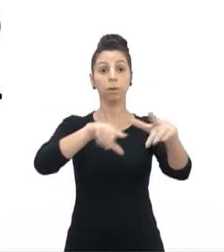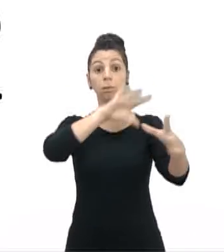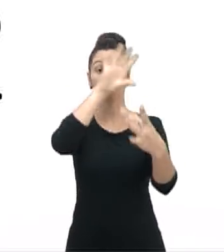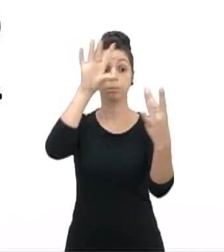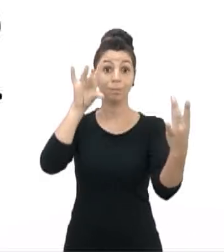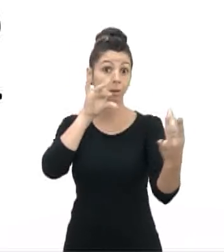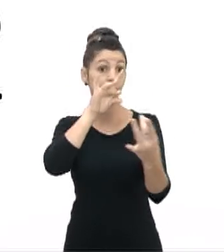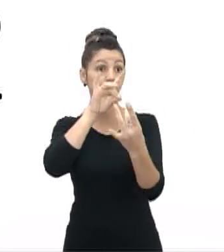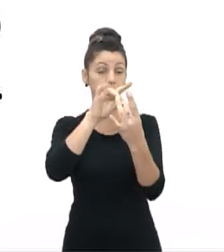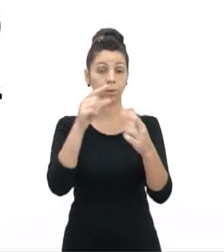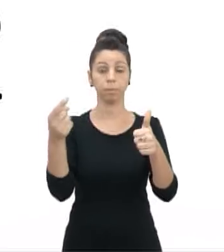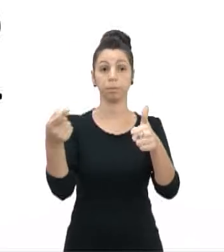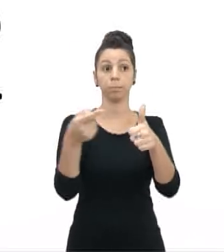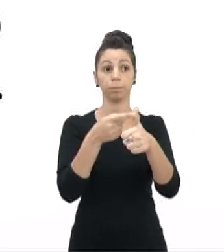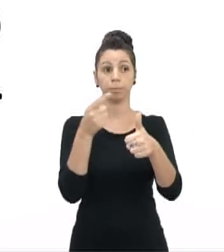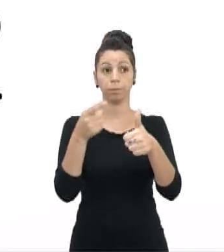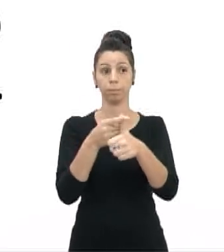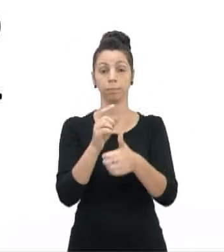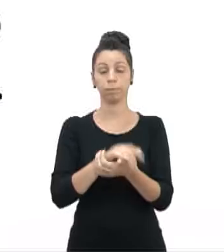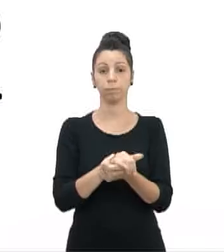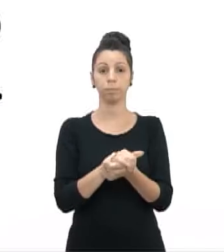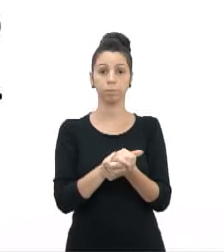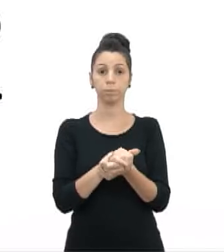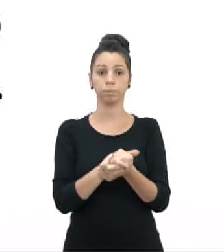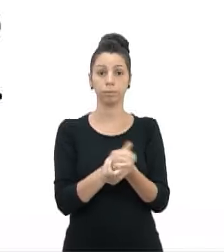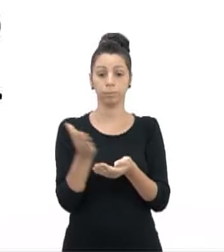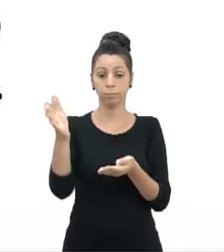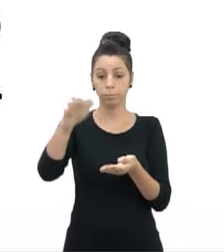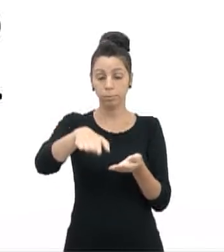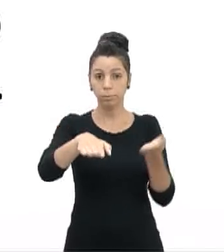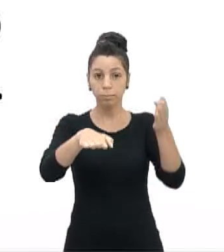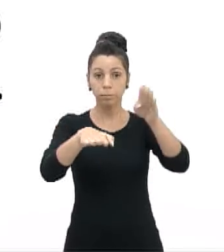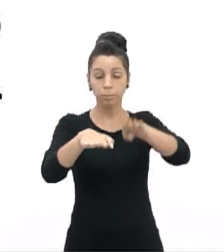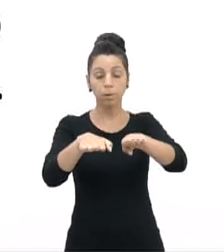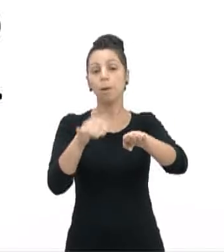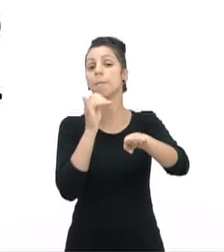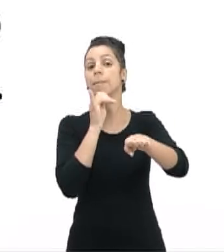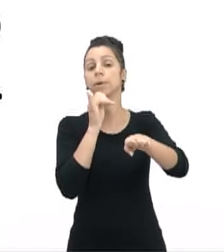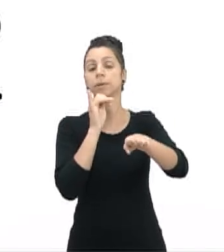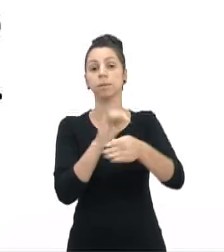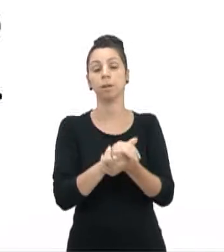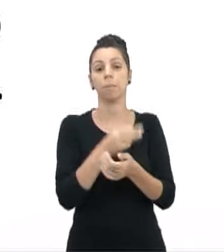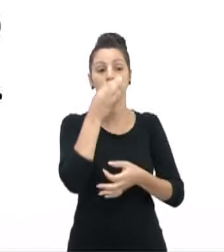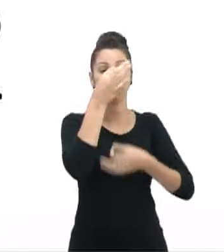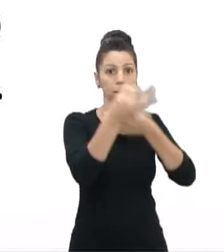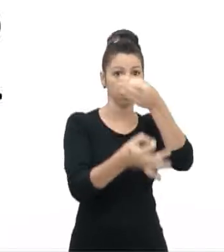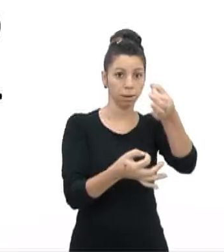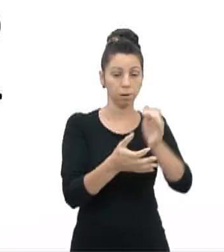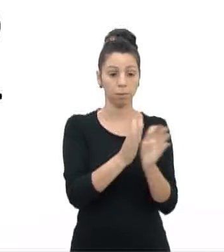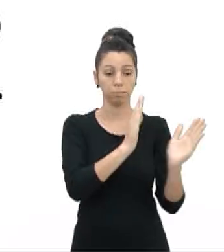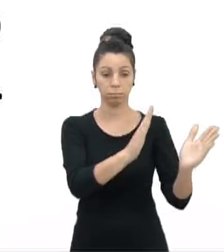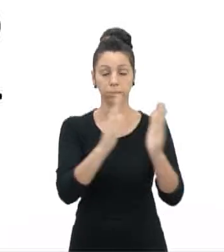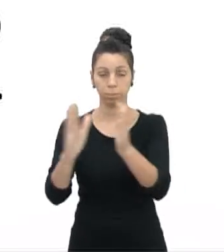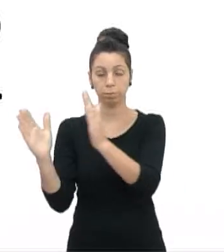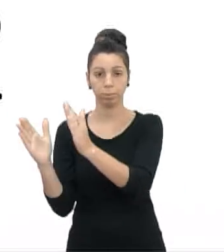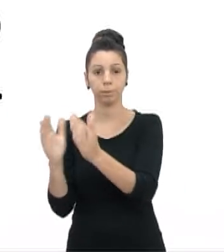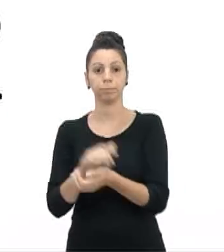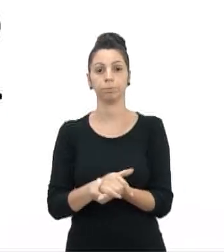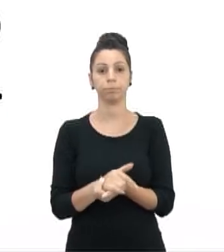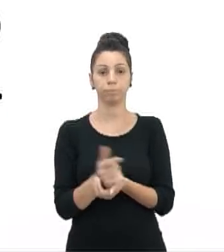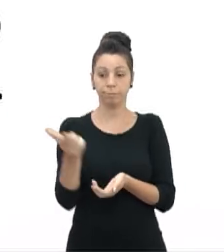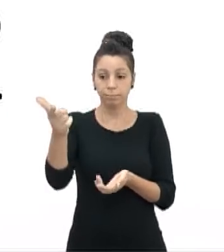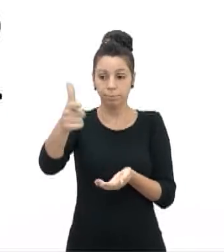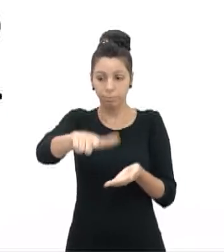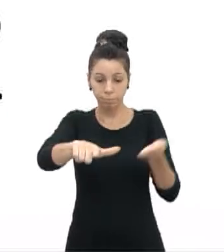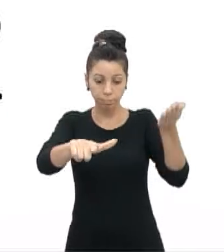especificamente, tá bom? Primeiro, ele é dobrado conforme a sequência de argumentos. Veja, querido, que dobrar um